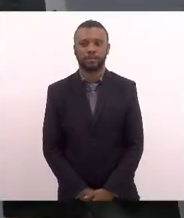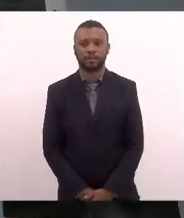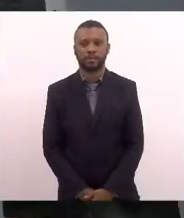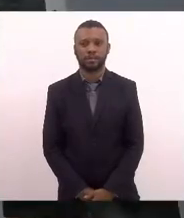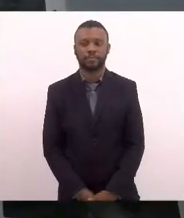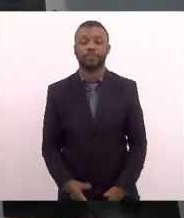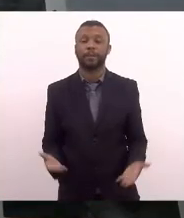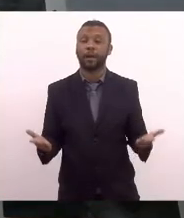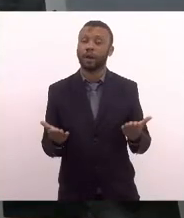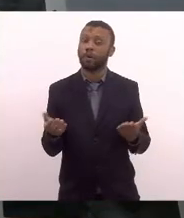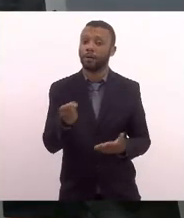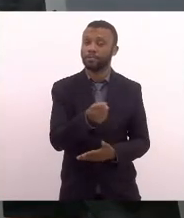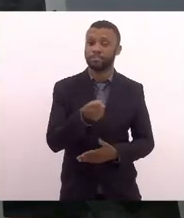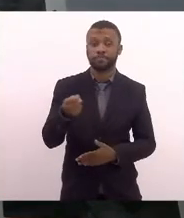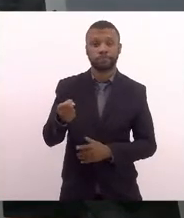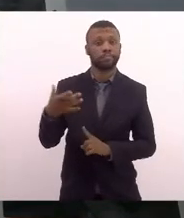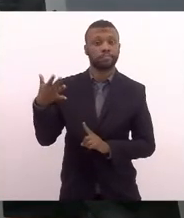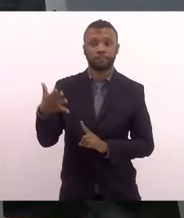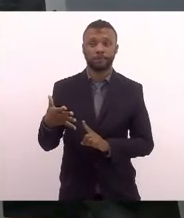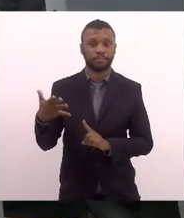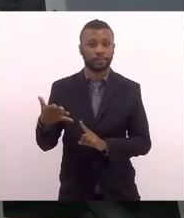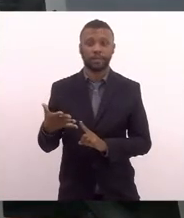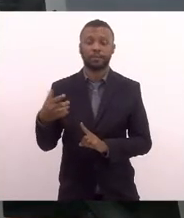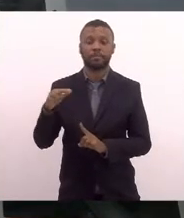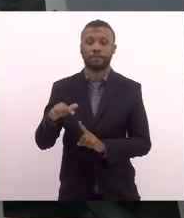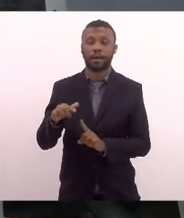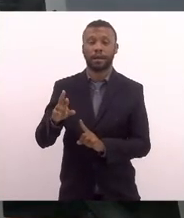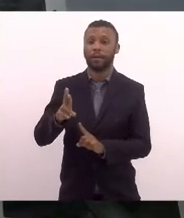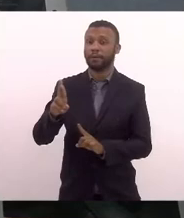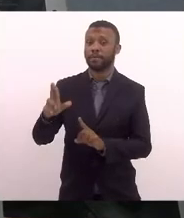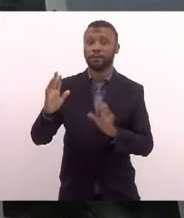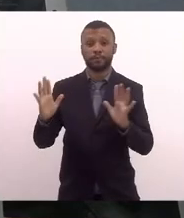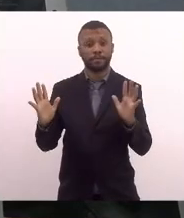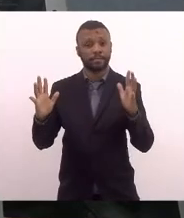Então, vamos passar a palavra agora para o cerimonial.